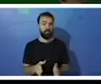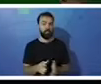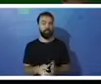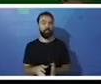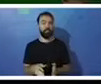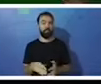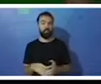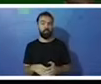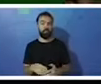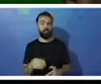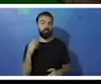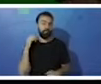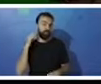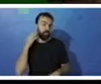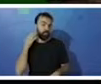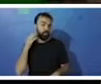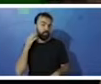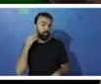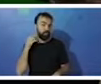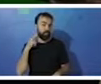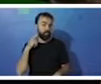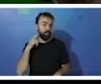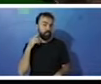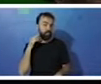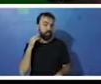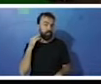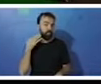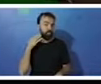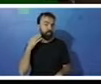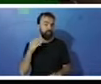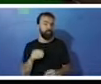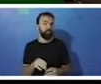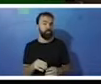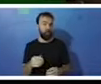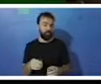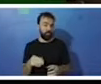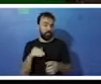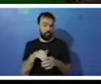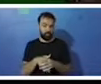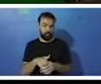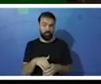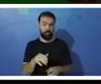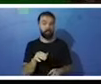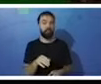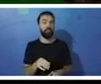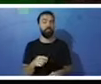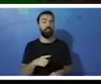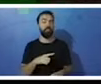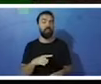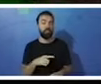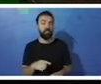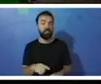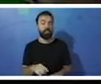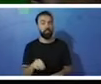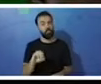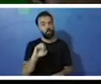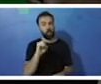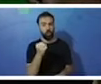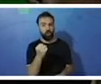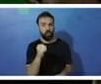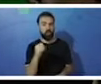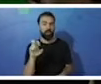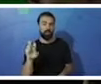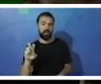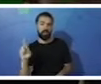conta poupança. Como ela diz aproximadamente, quer dizer que ela não tem